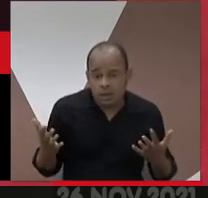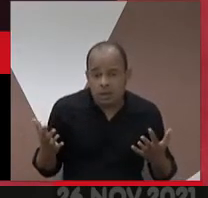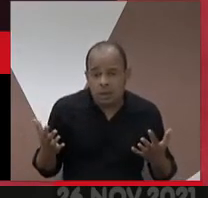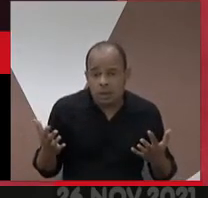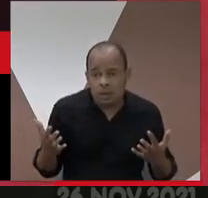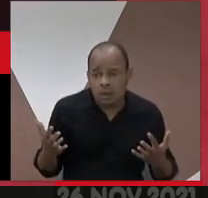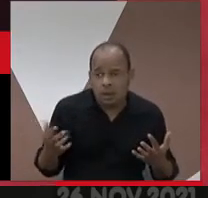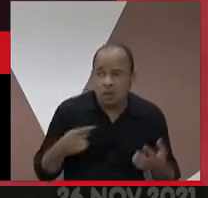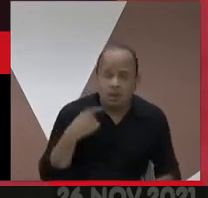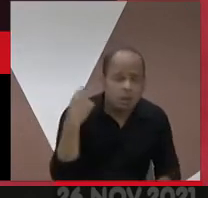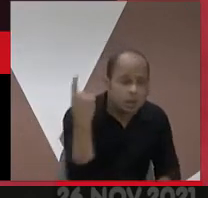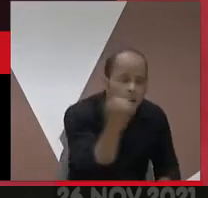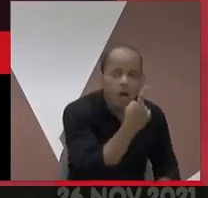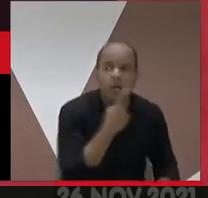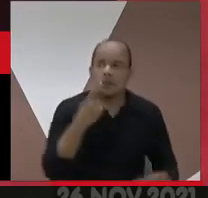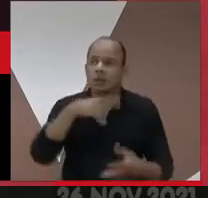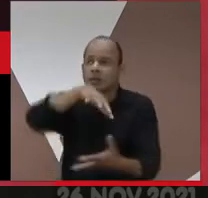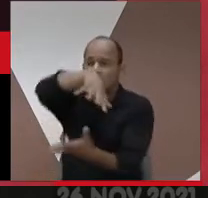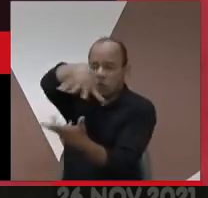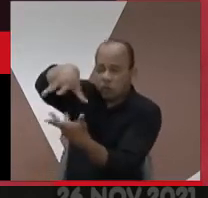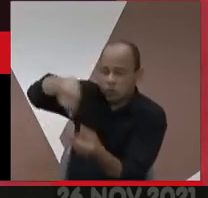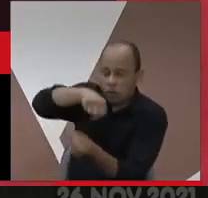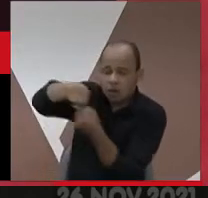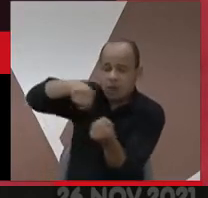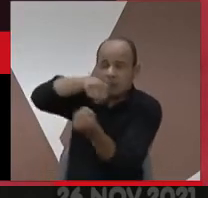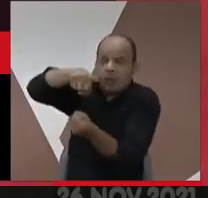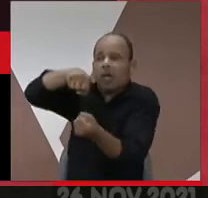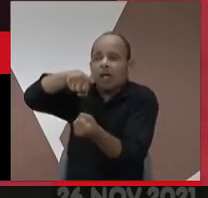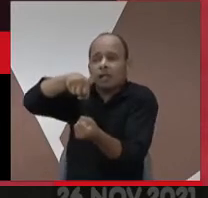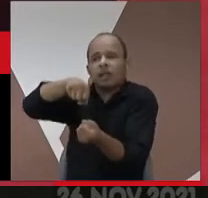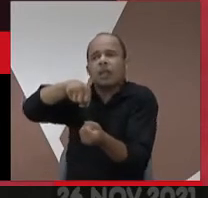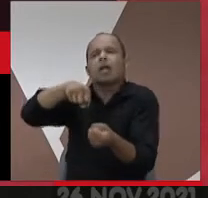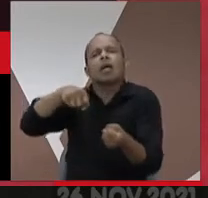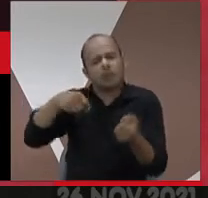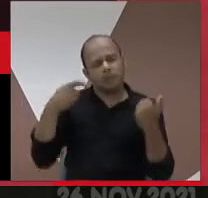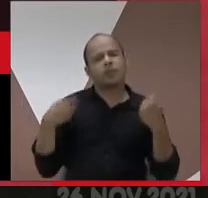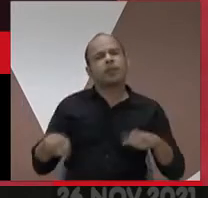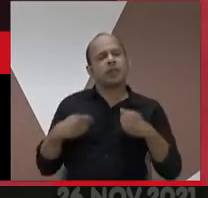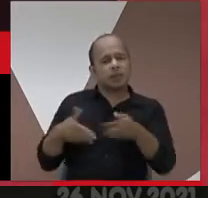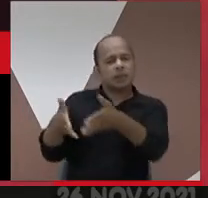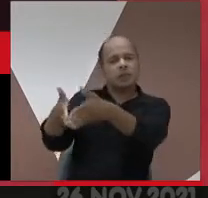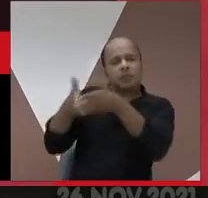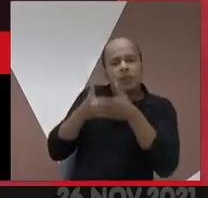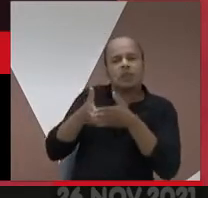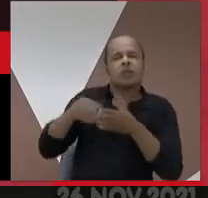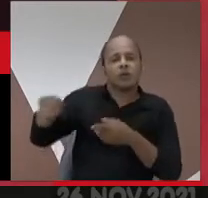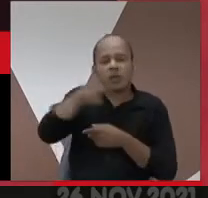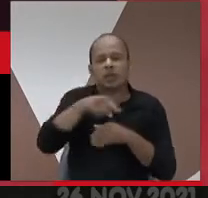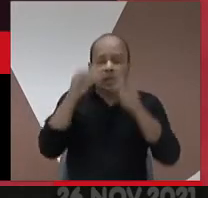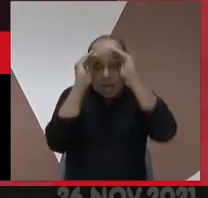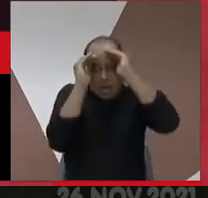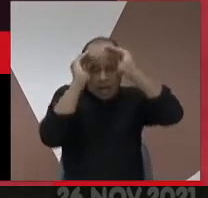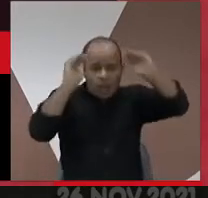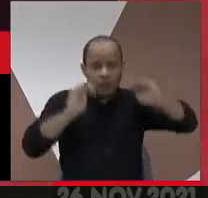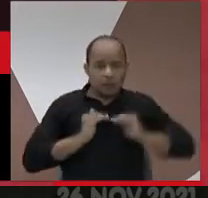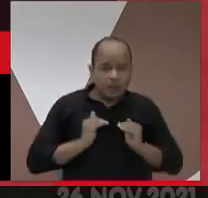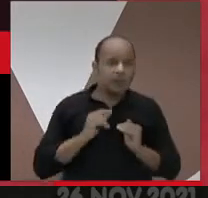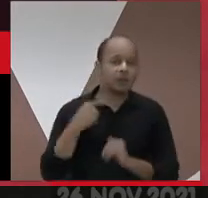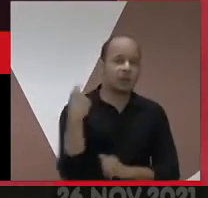nossa sustentabilidade. E gostaria de pedir esta casa mais respeito com